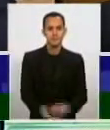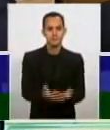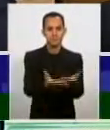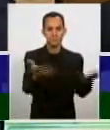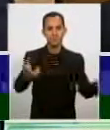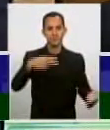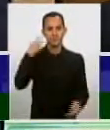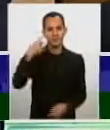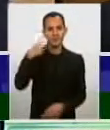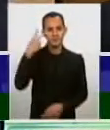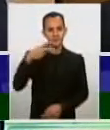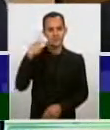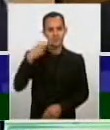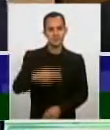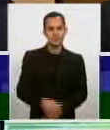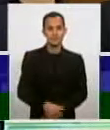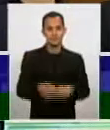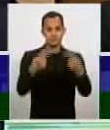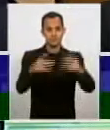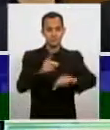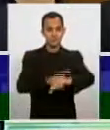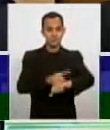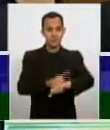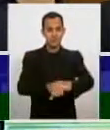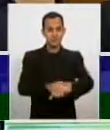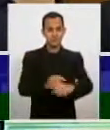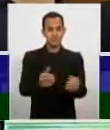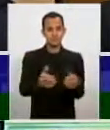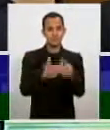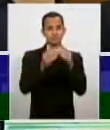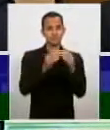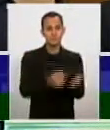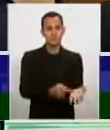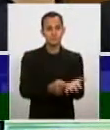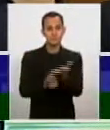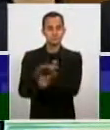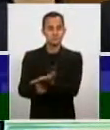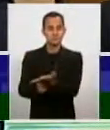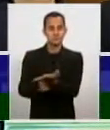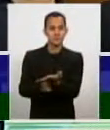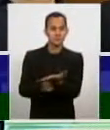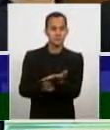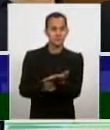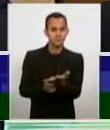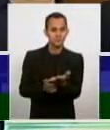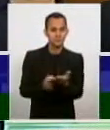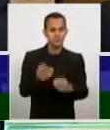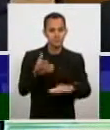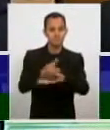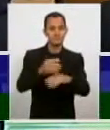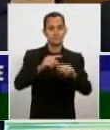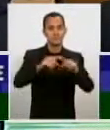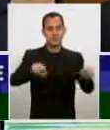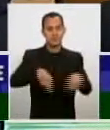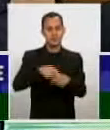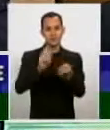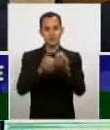Senhores vereadores, nesse momento eu gostaria de vos convocar ao plenário.